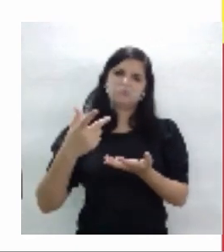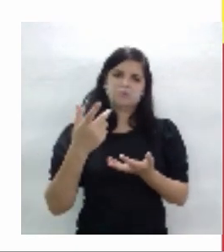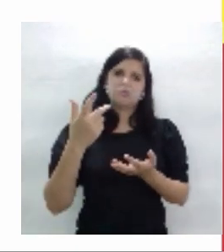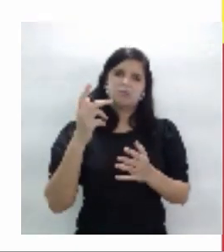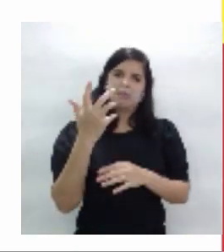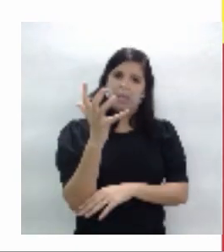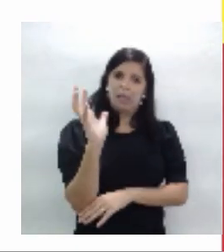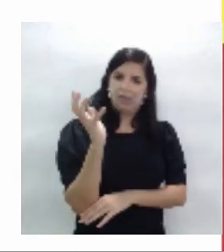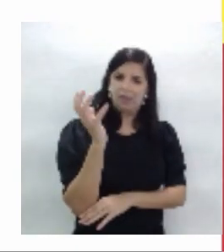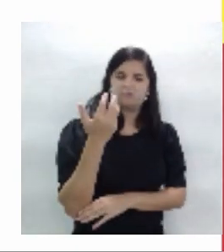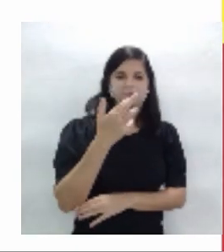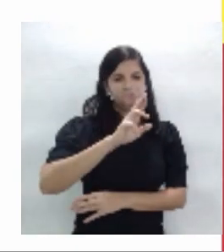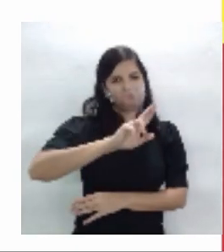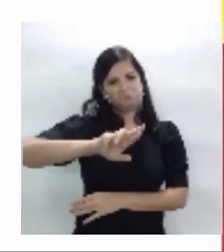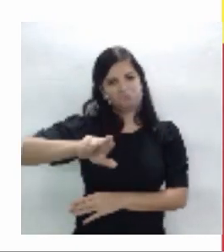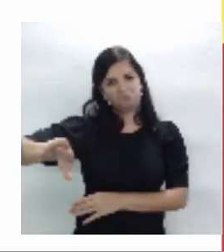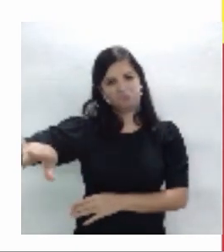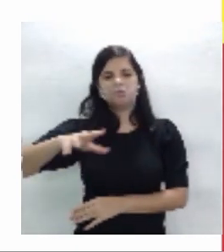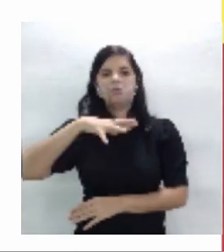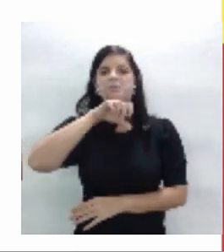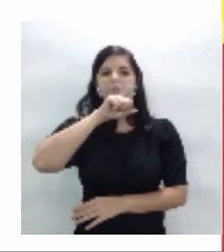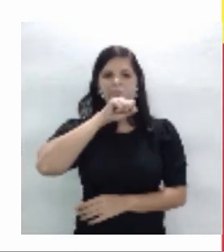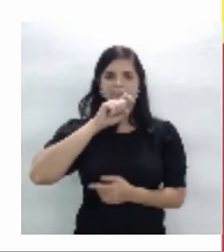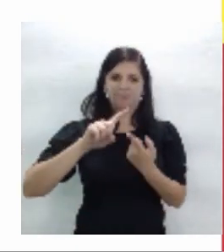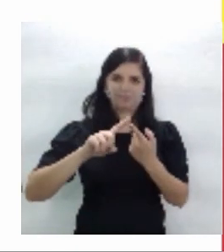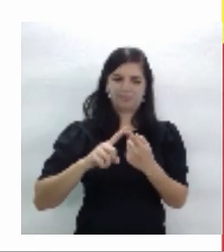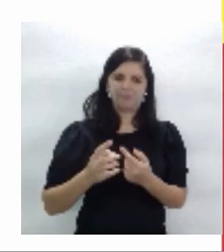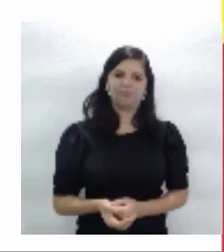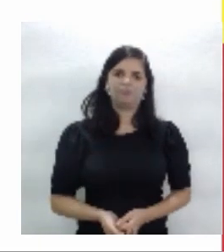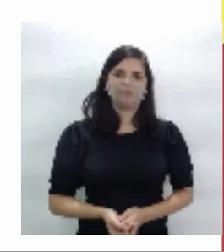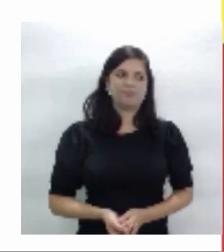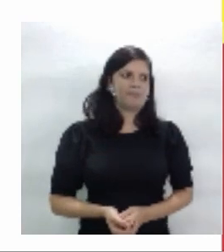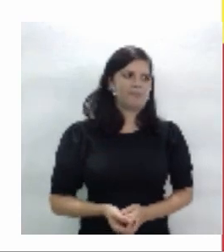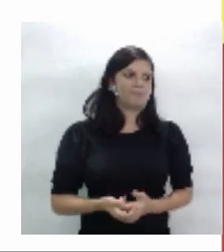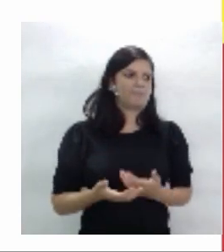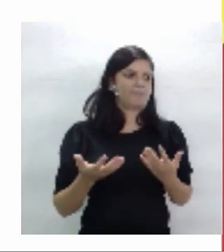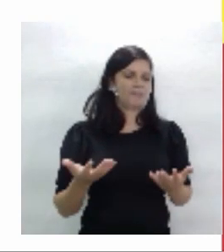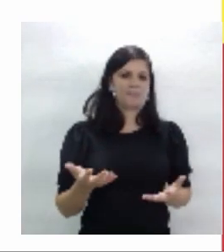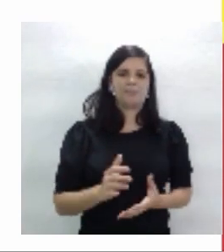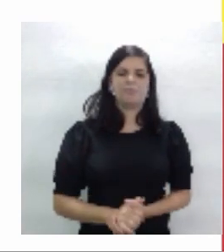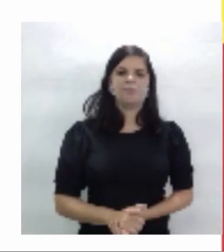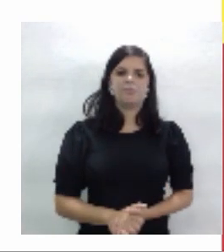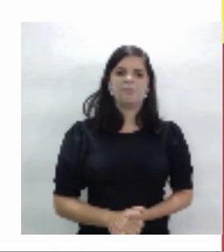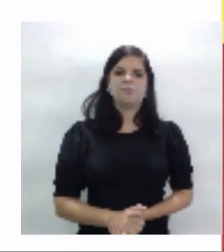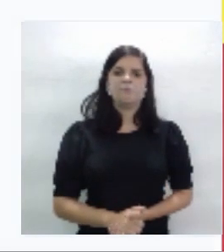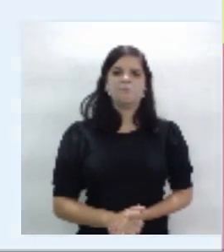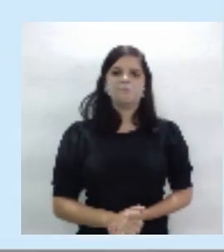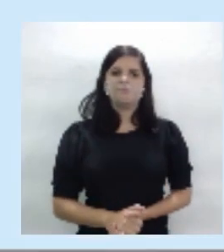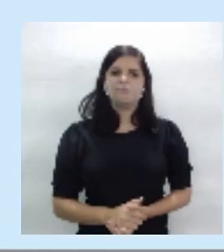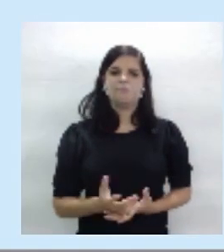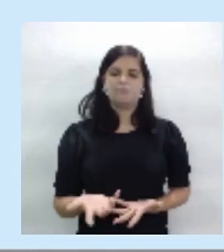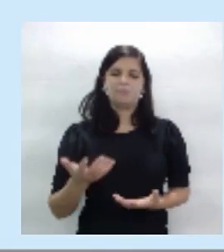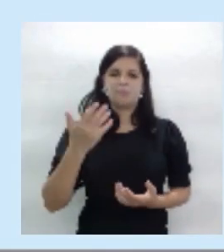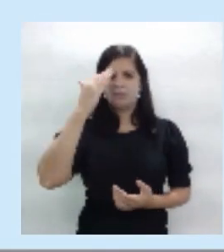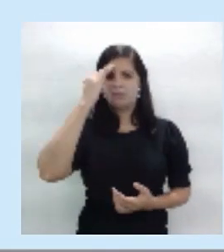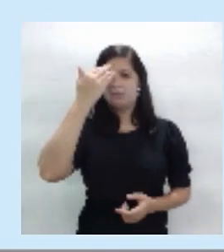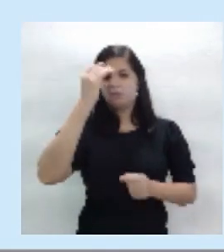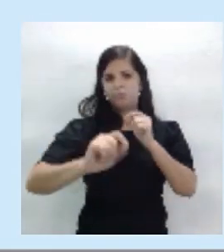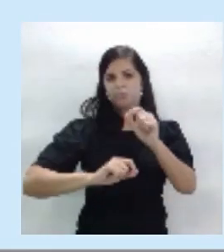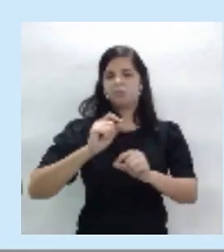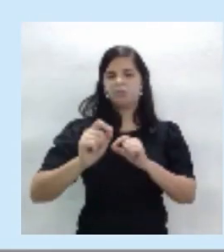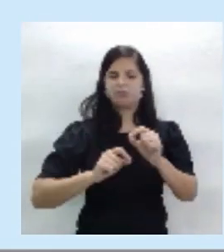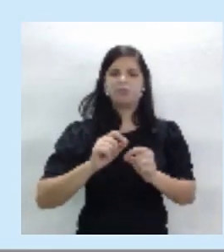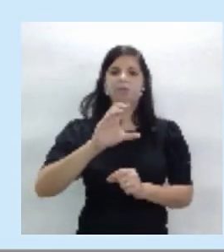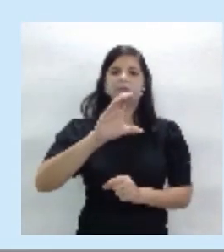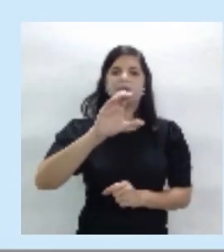de plantas e muitas espécies de animais também, tá? A gente vai... Olha para mim, gente, por favor. A gente vai entender que o